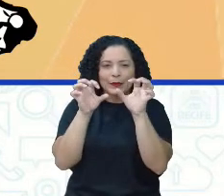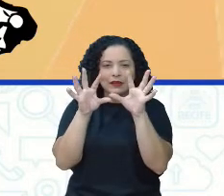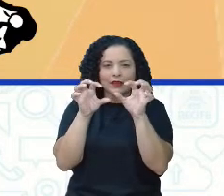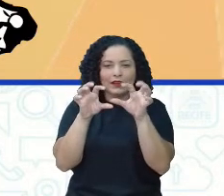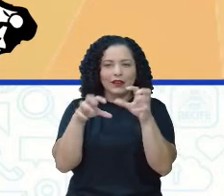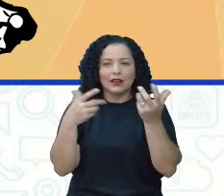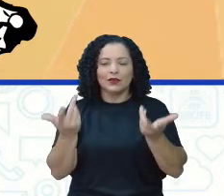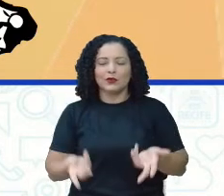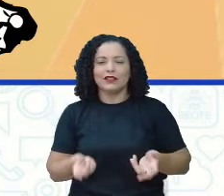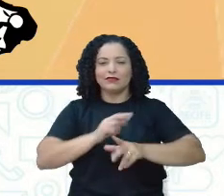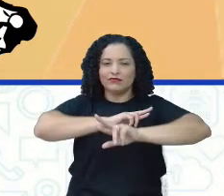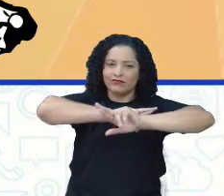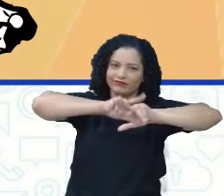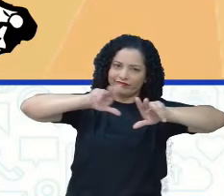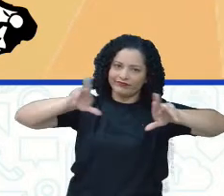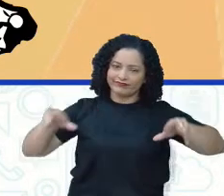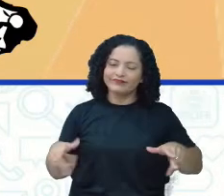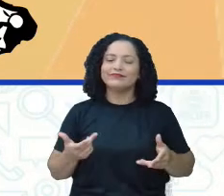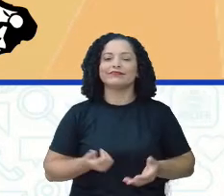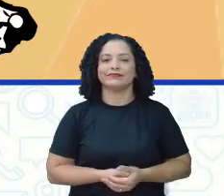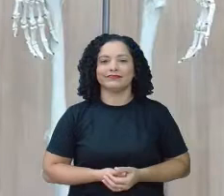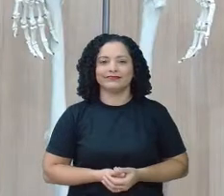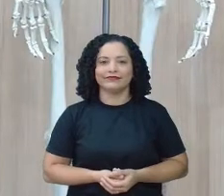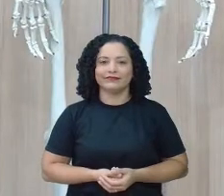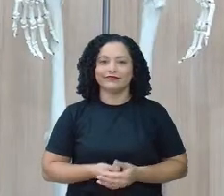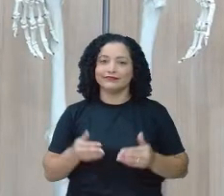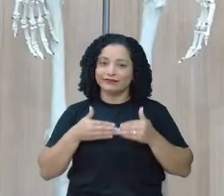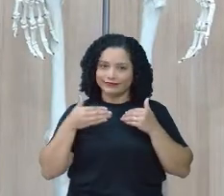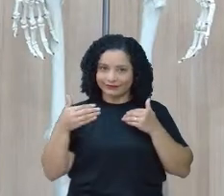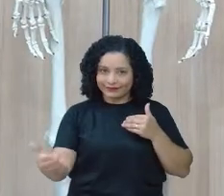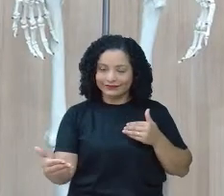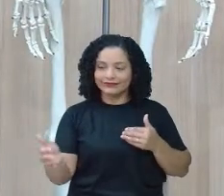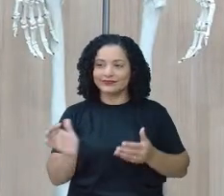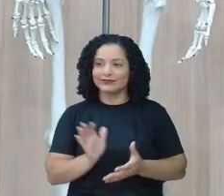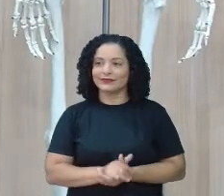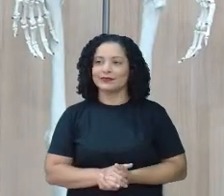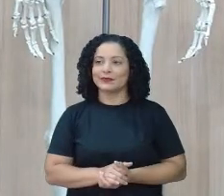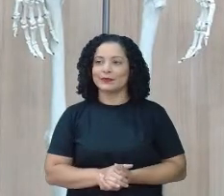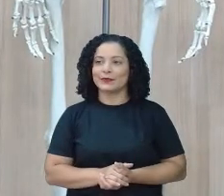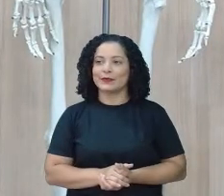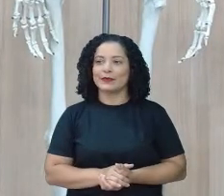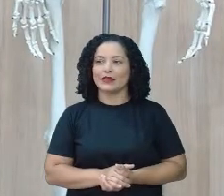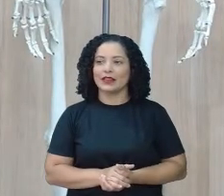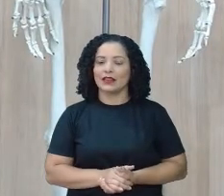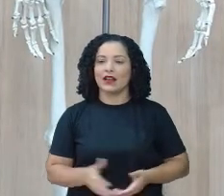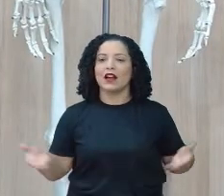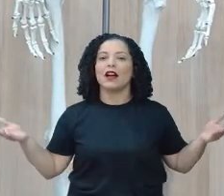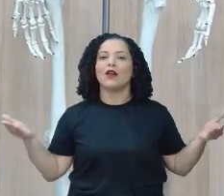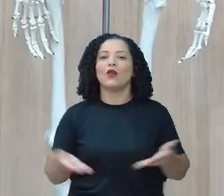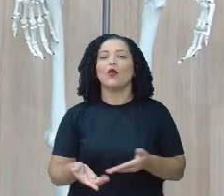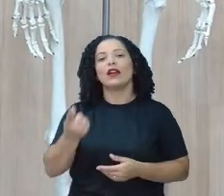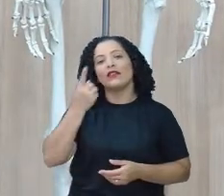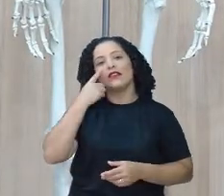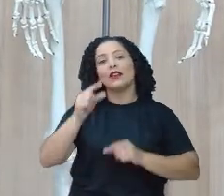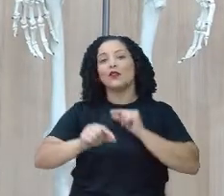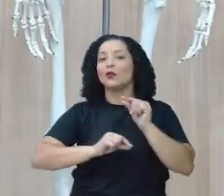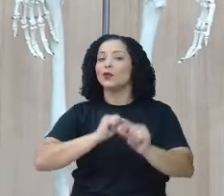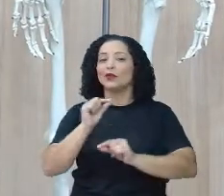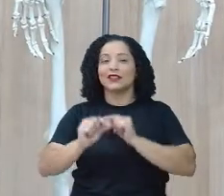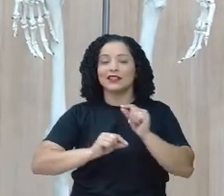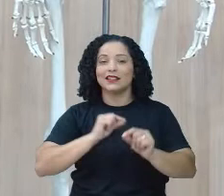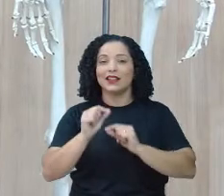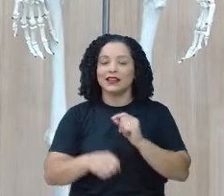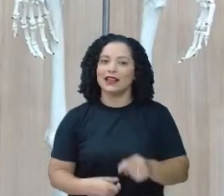o curto e também o plano. Vamos continuar. O que é que nós vamos ver agora? Vamos ter